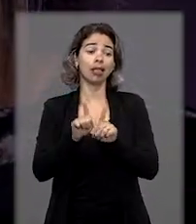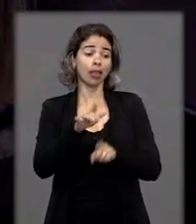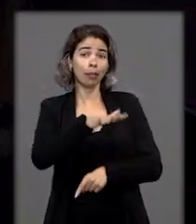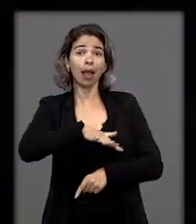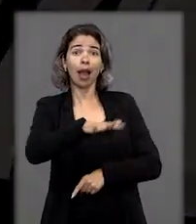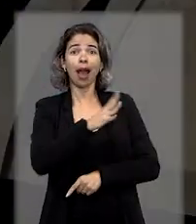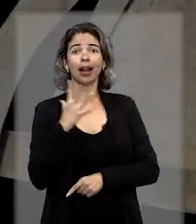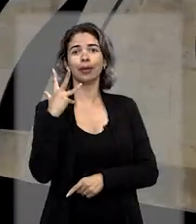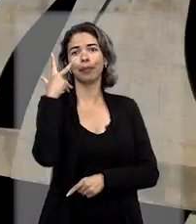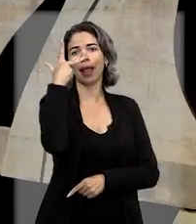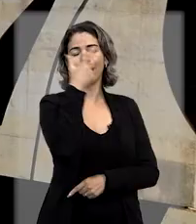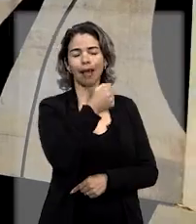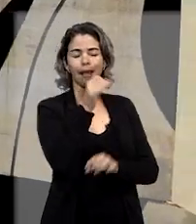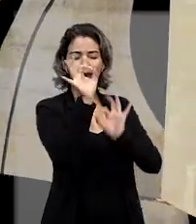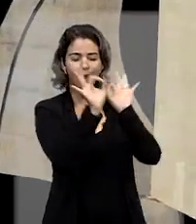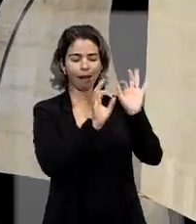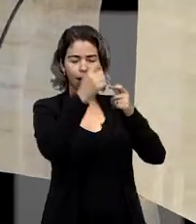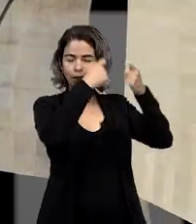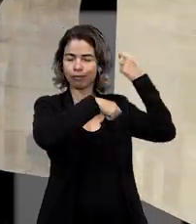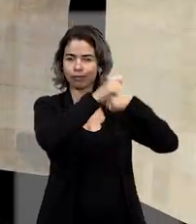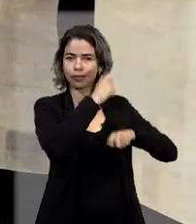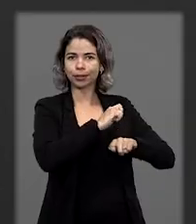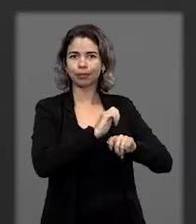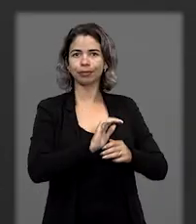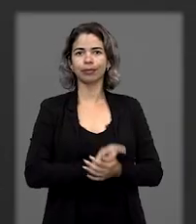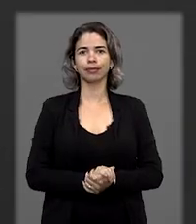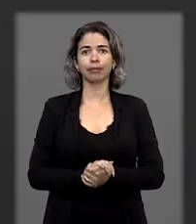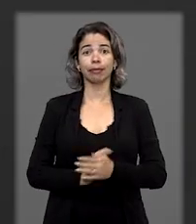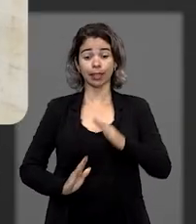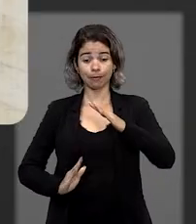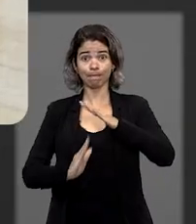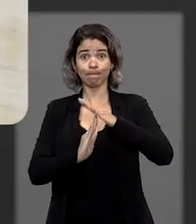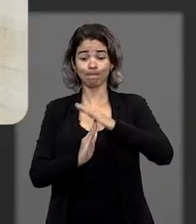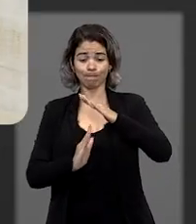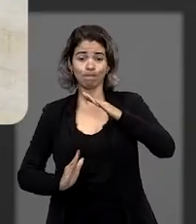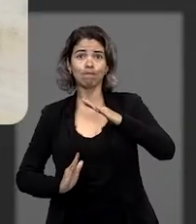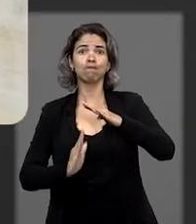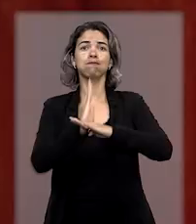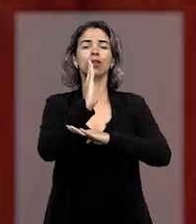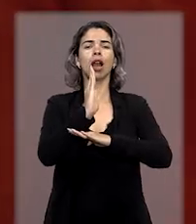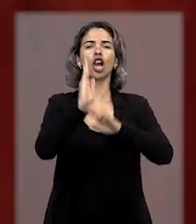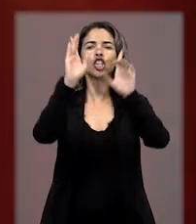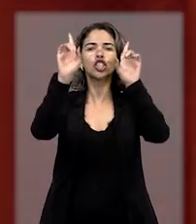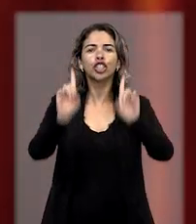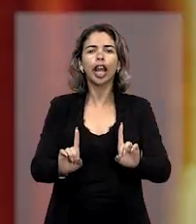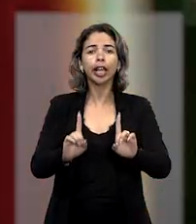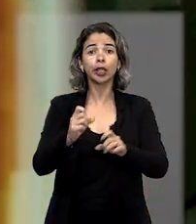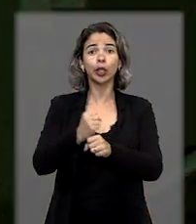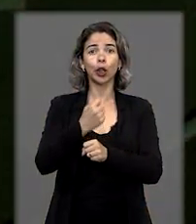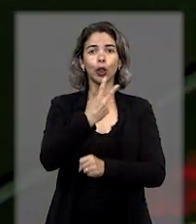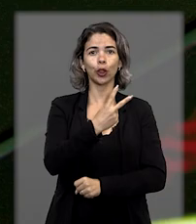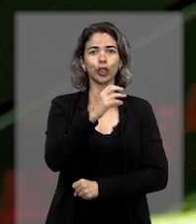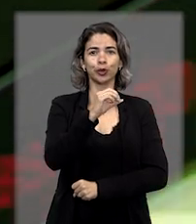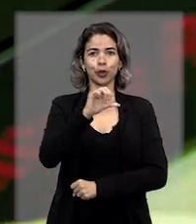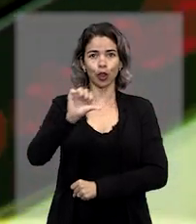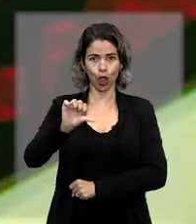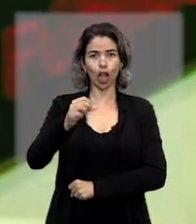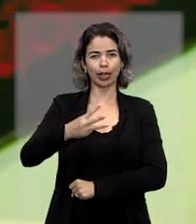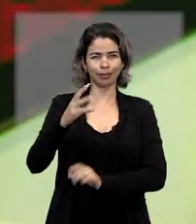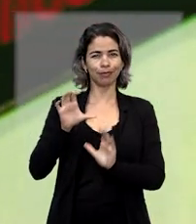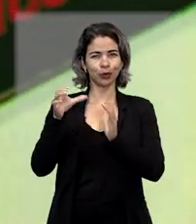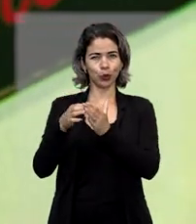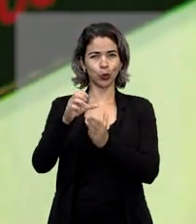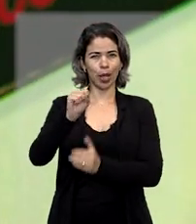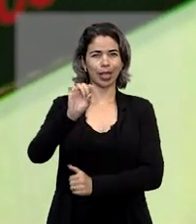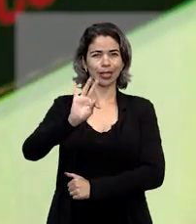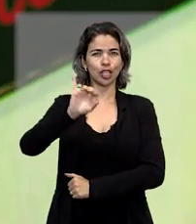área da beleza para romper as barreiras que dificultam acesso a vários direitos em 2009 a terceira turma do